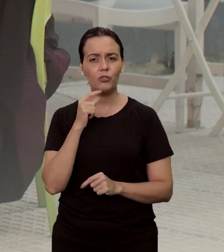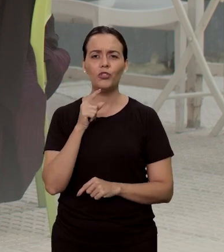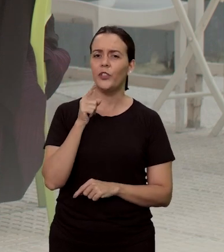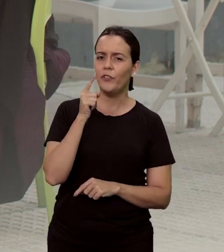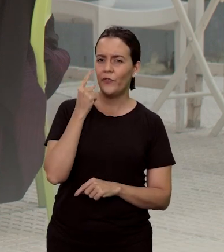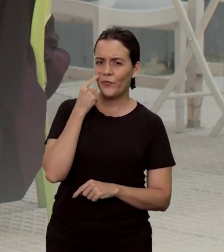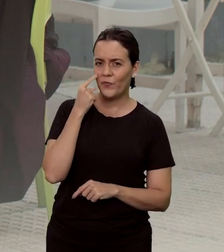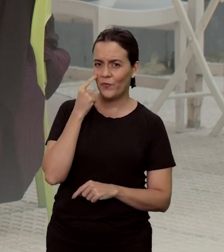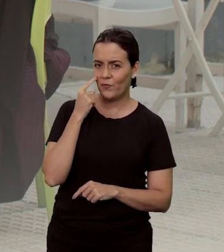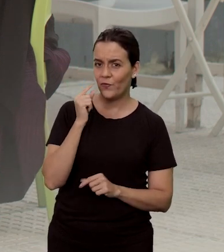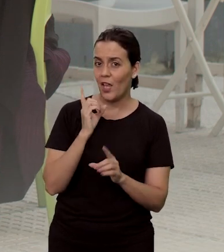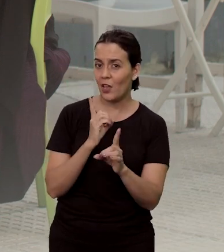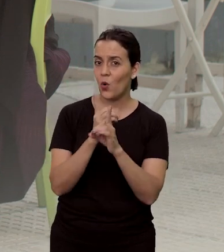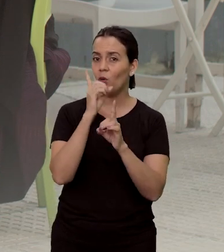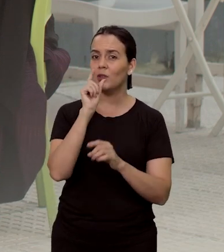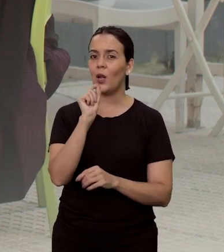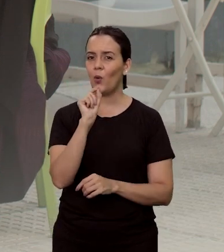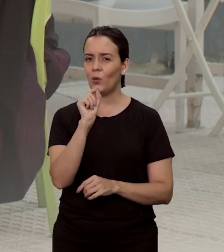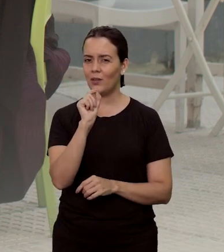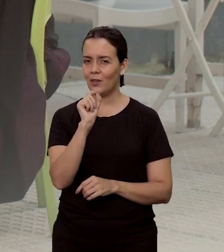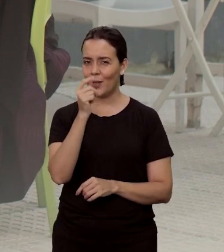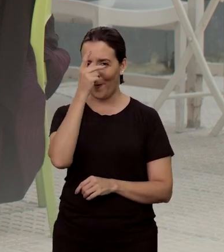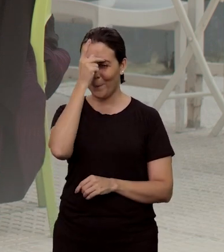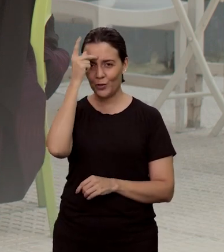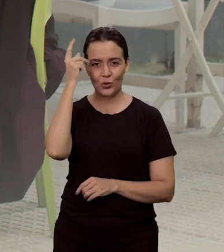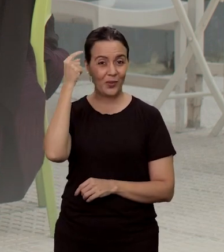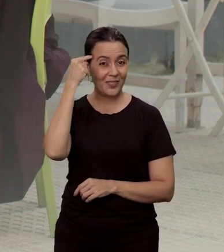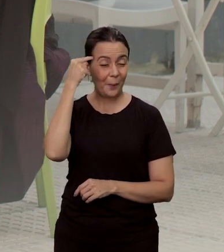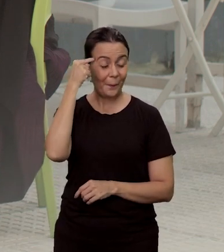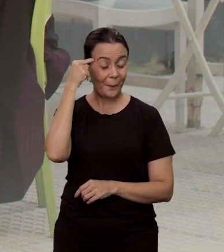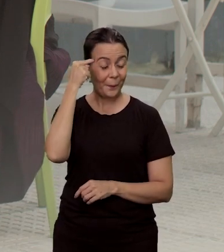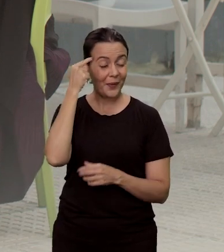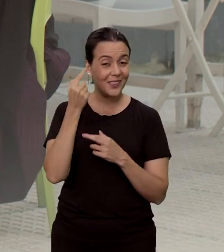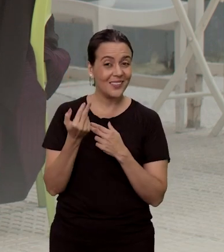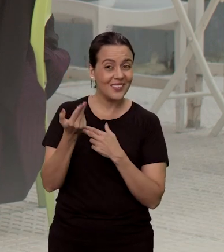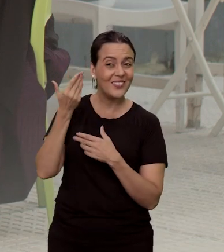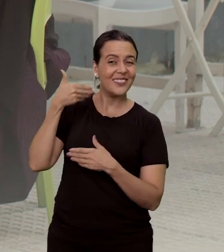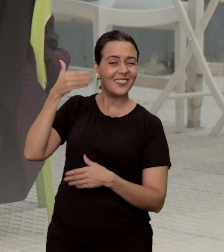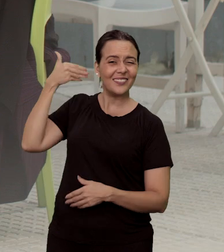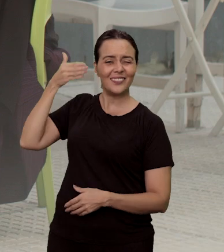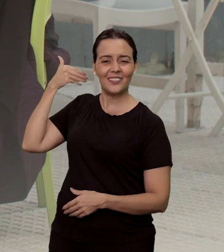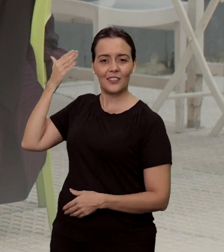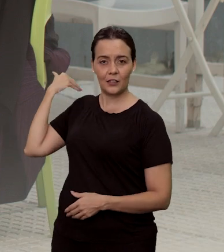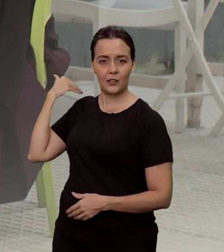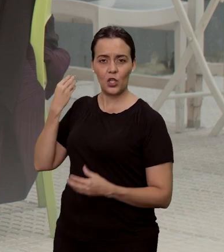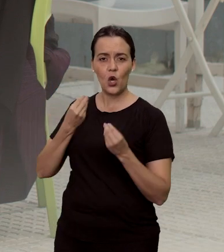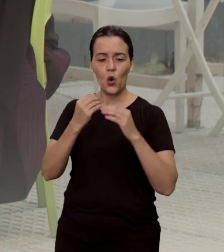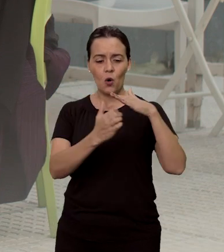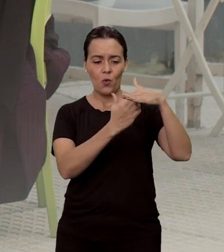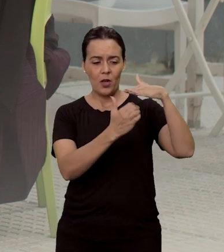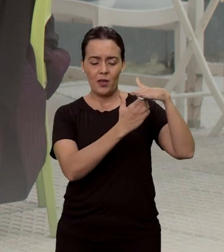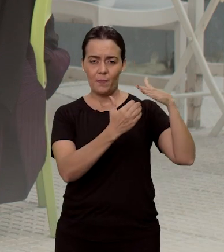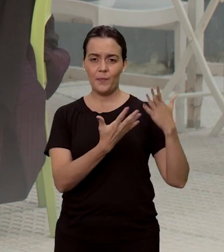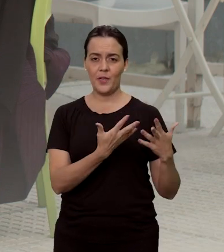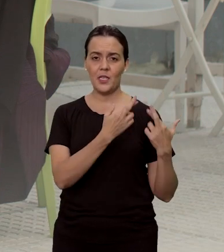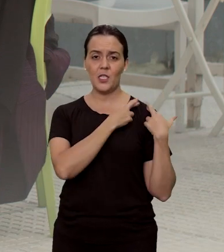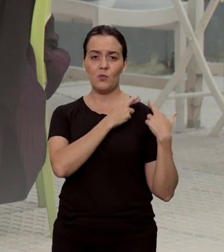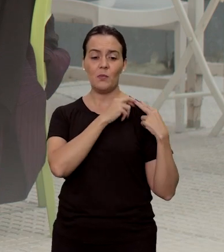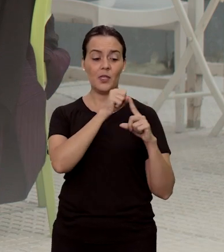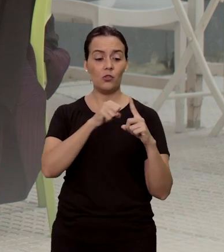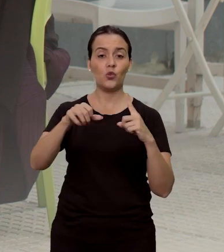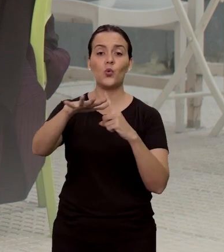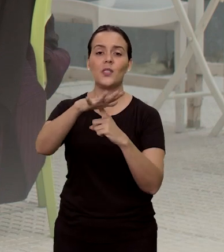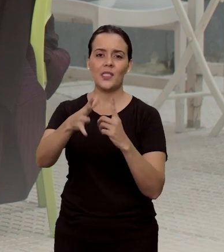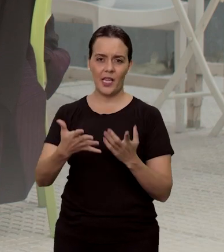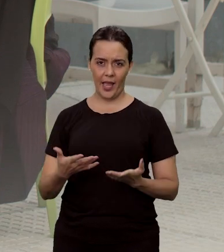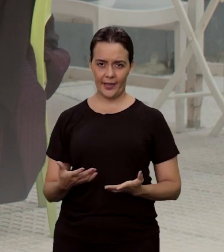muitos conservadores que colocam a visão da responsabilidade social da empresa lá nas referências do Milton